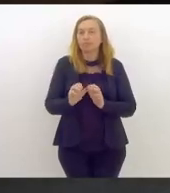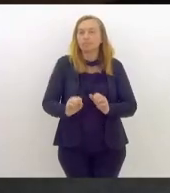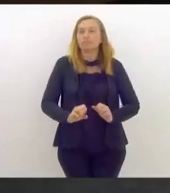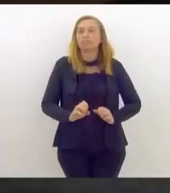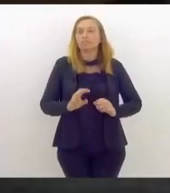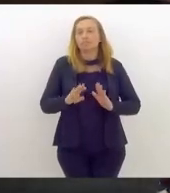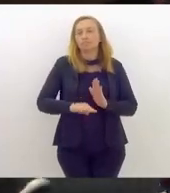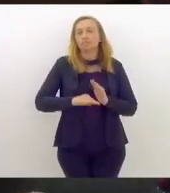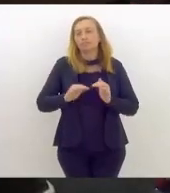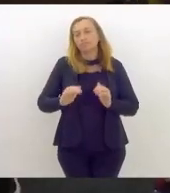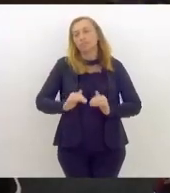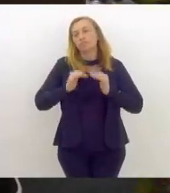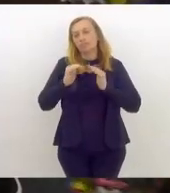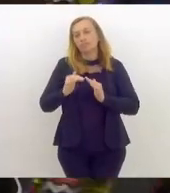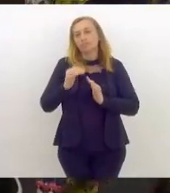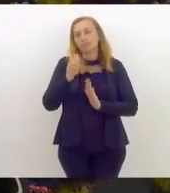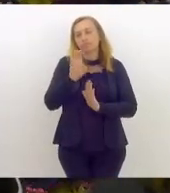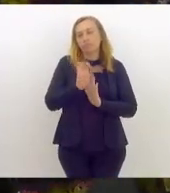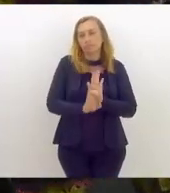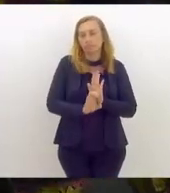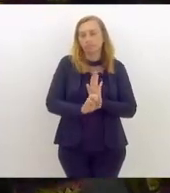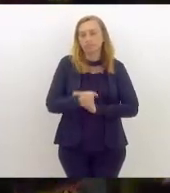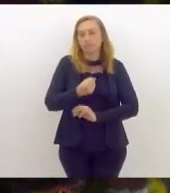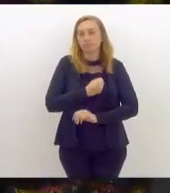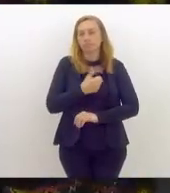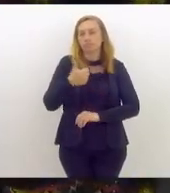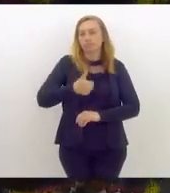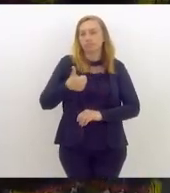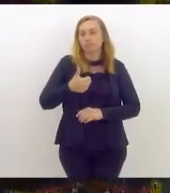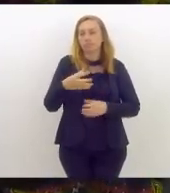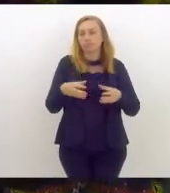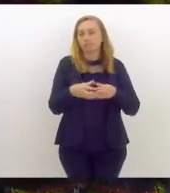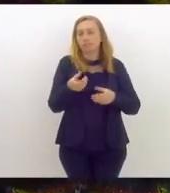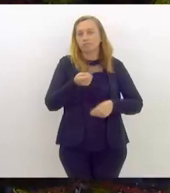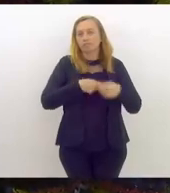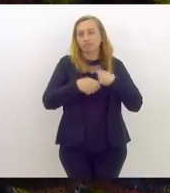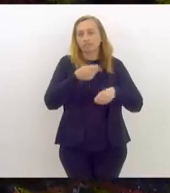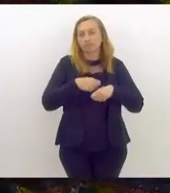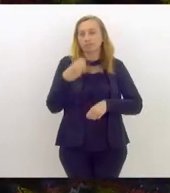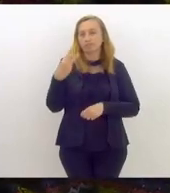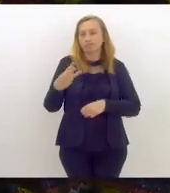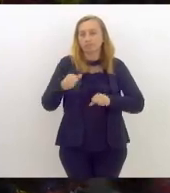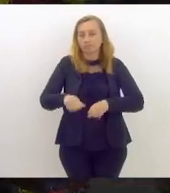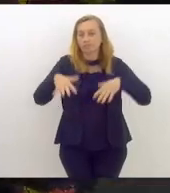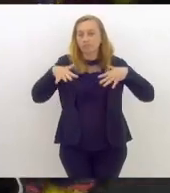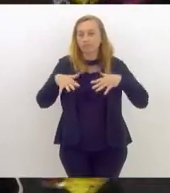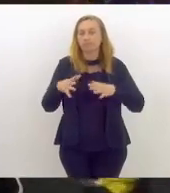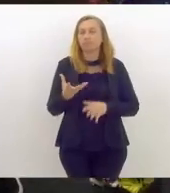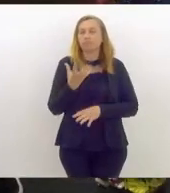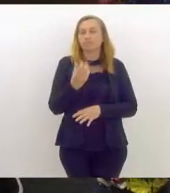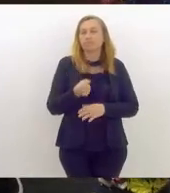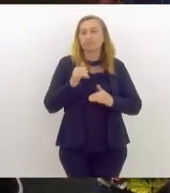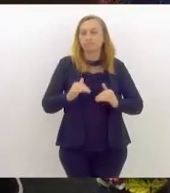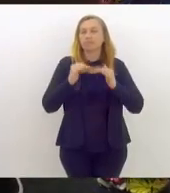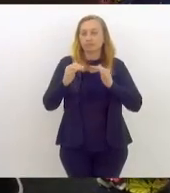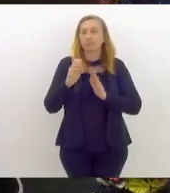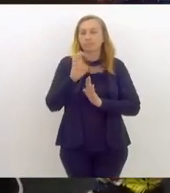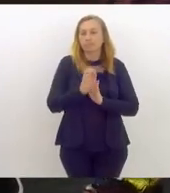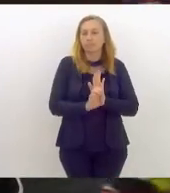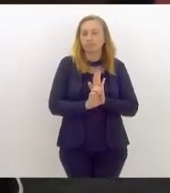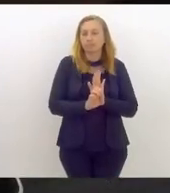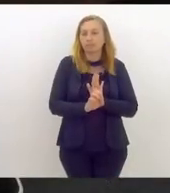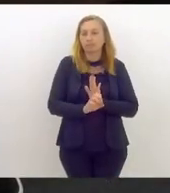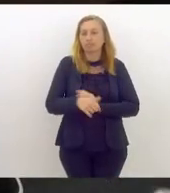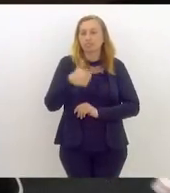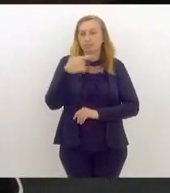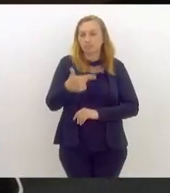subemenda aglutinativa, emendas 1 da Comissão de Economia, 3 de plenário, favorável com subemenda aglutinativa às